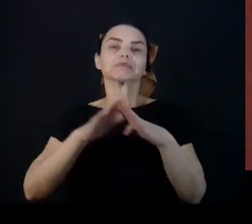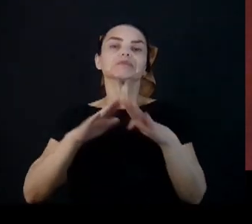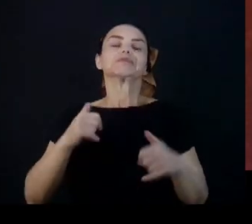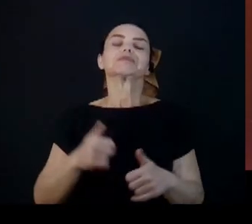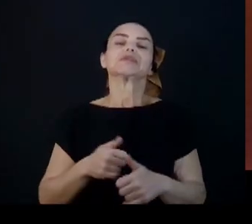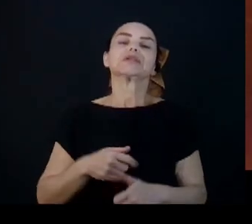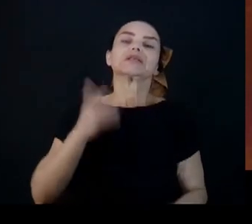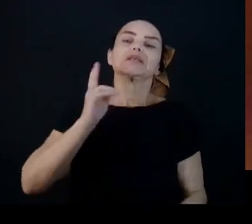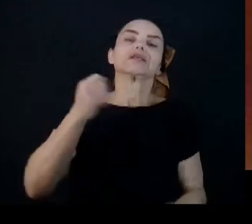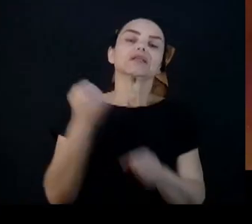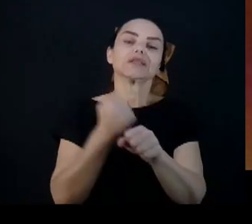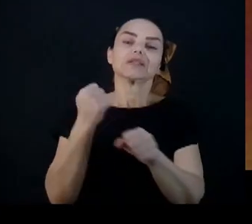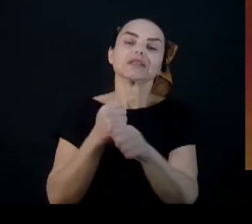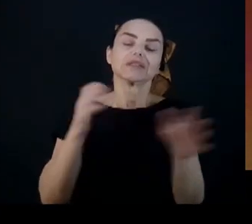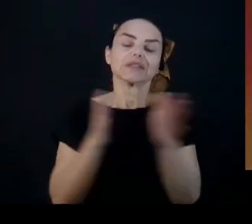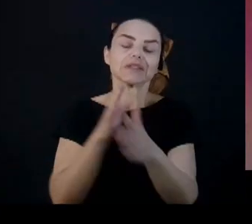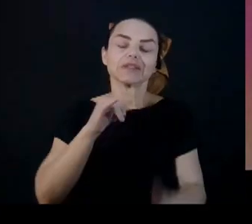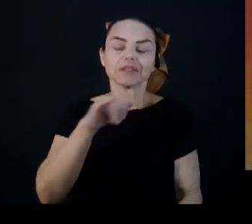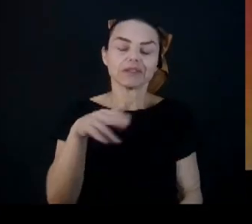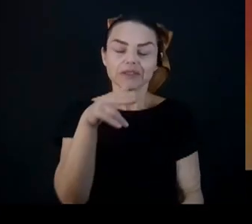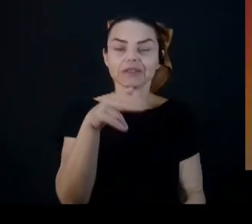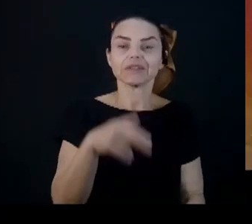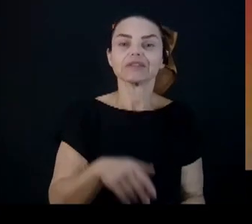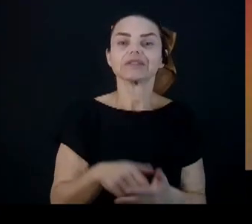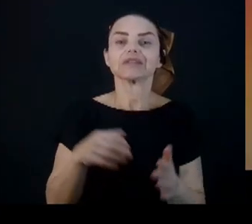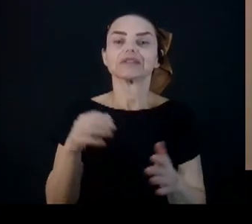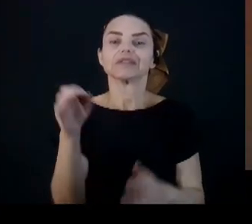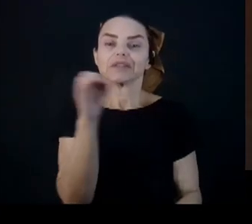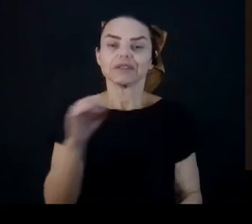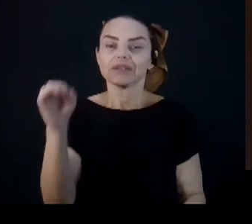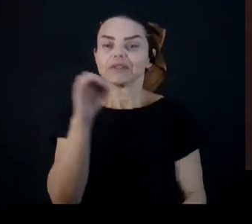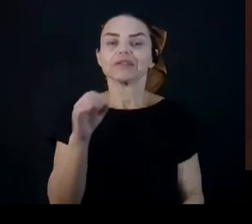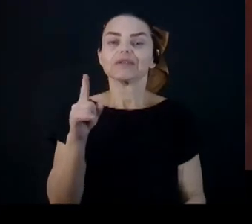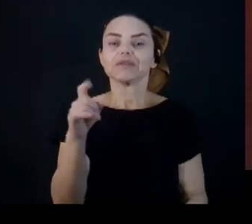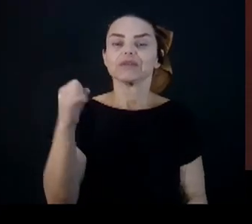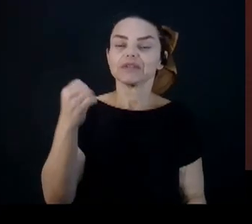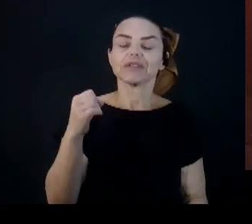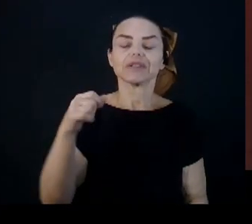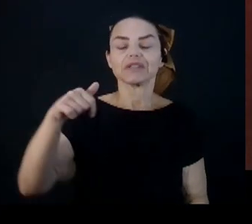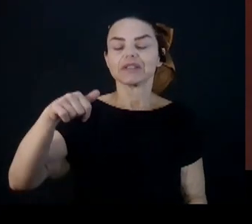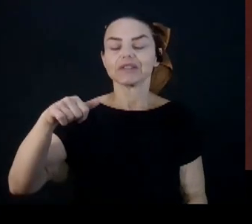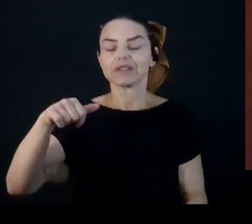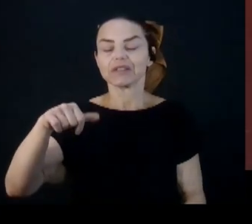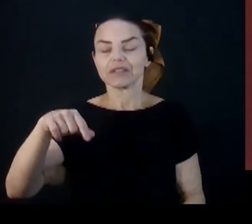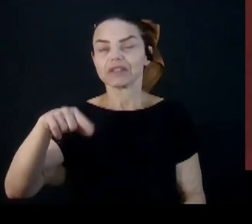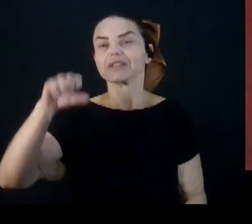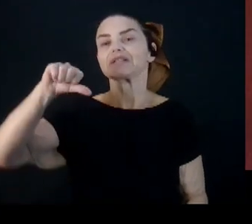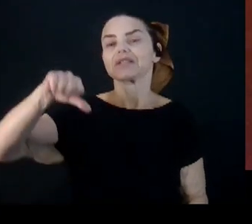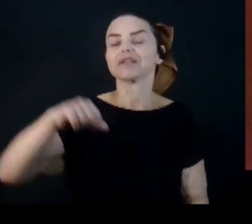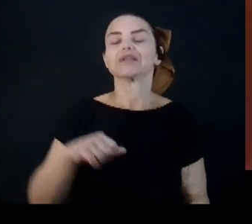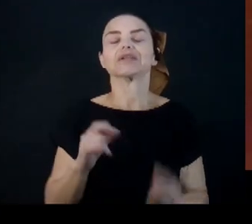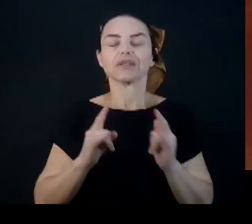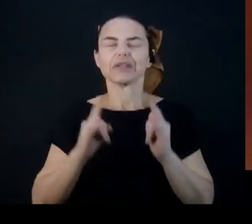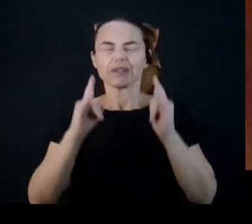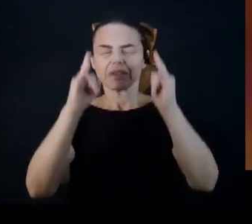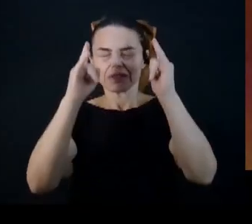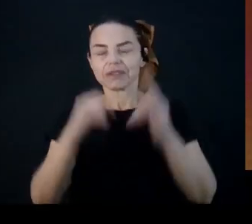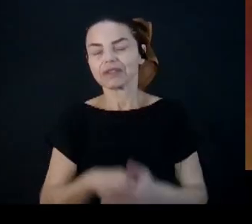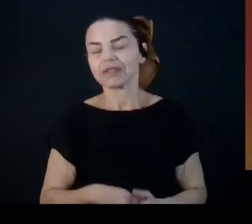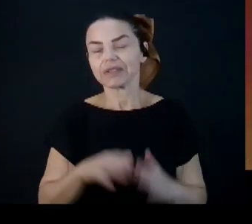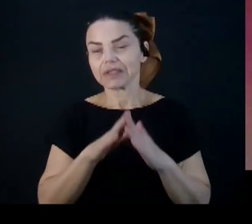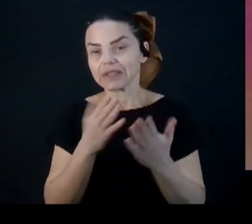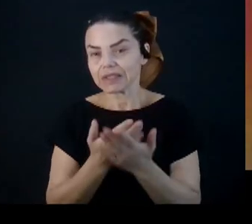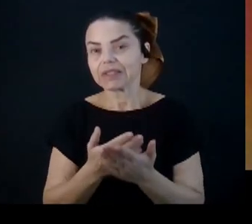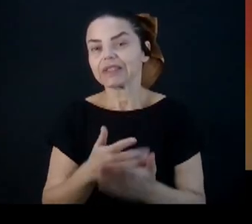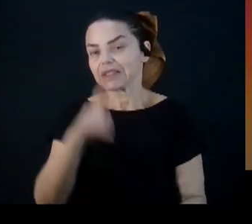nesse período de janeiro a outubro de 1879, o prédio da escola alemã de